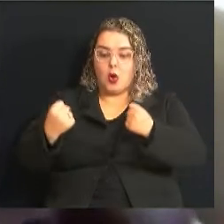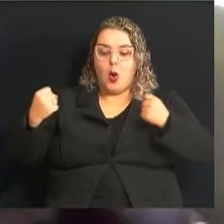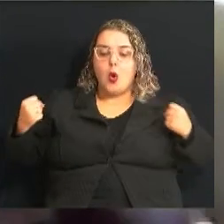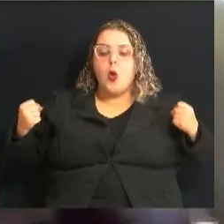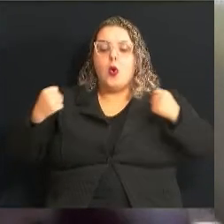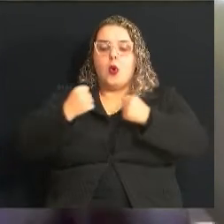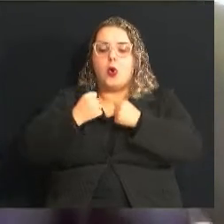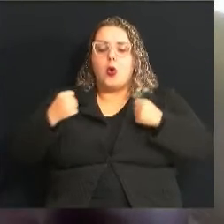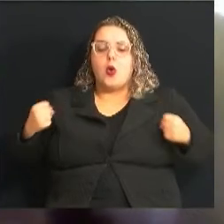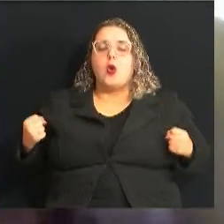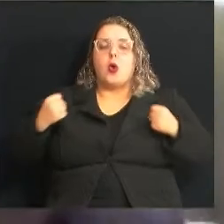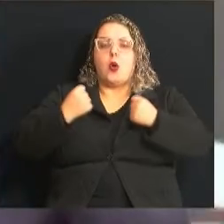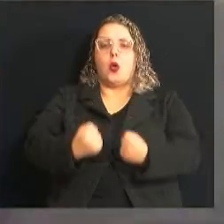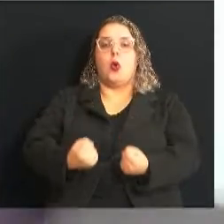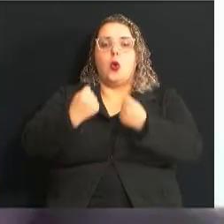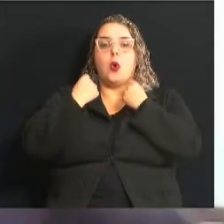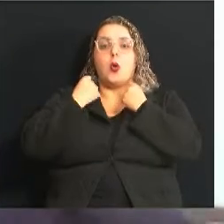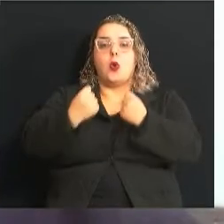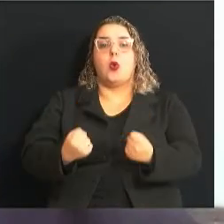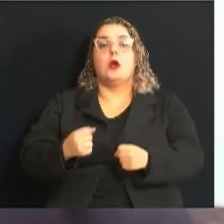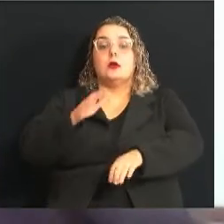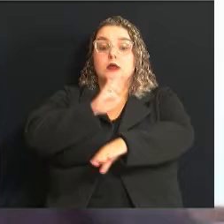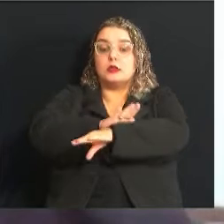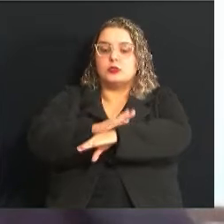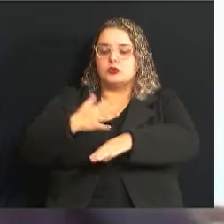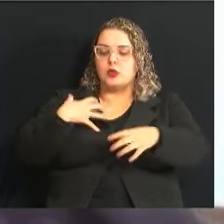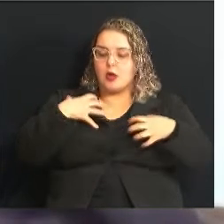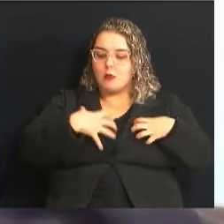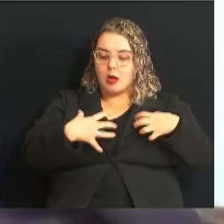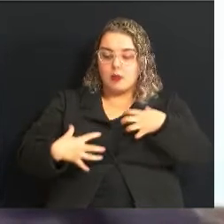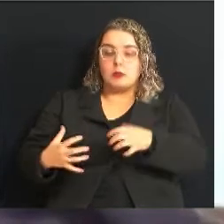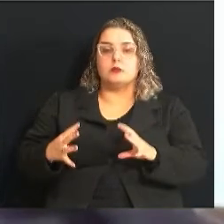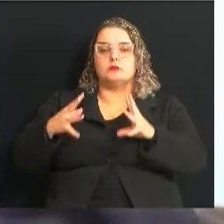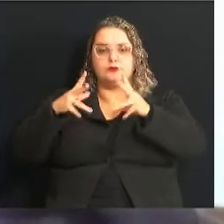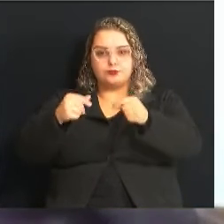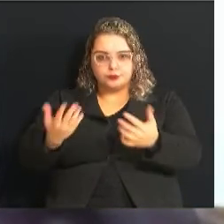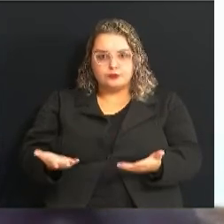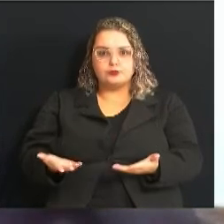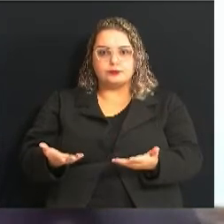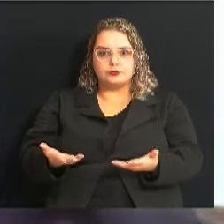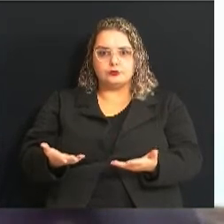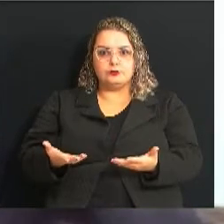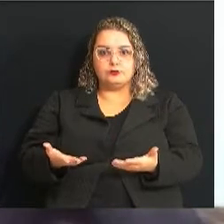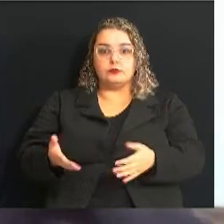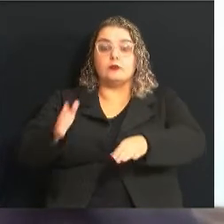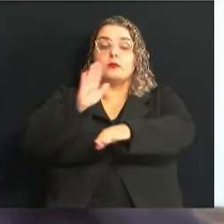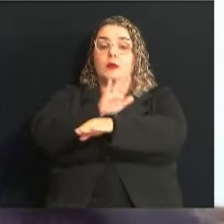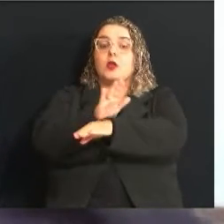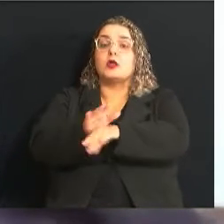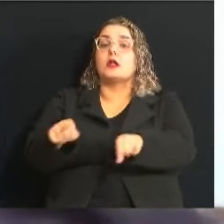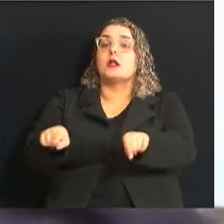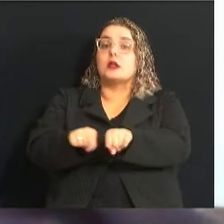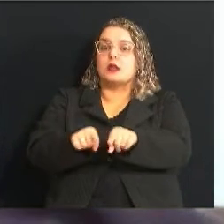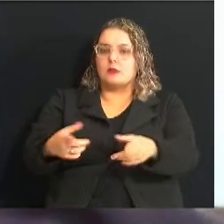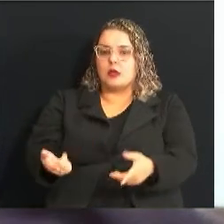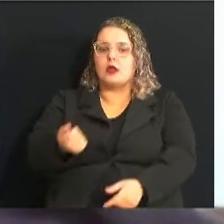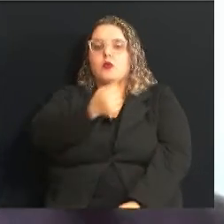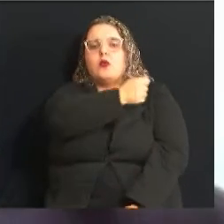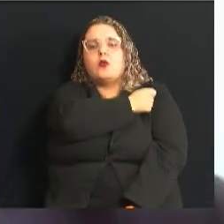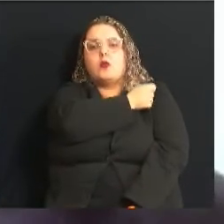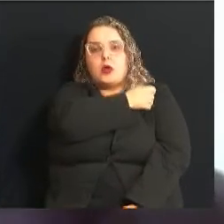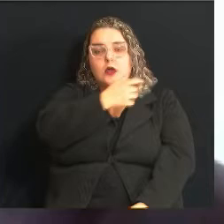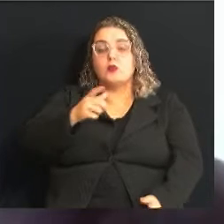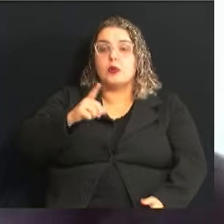física, ela auxilia muito no funcionamento do organismo como um todo. E ela auxilia também o aluno a ter